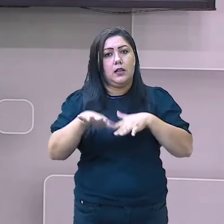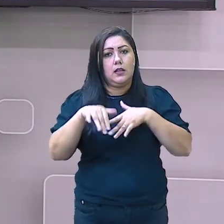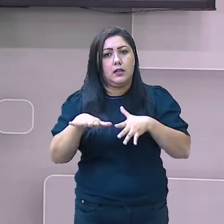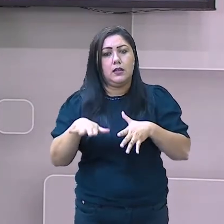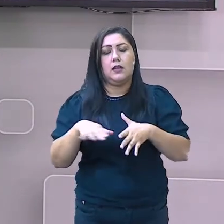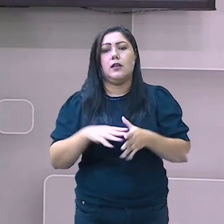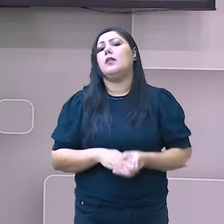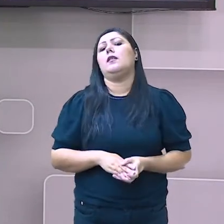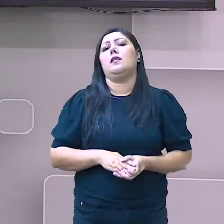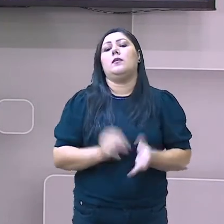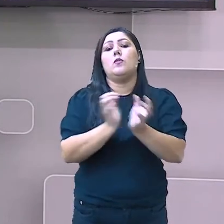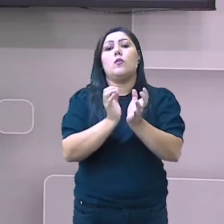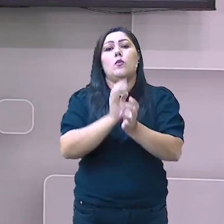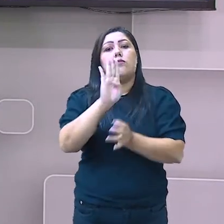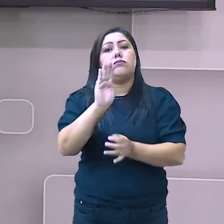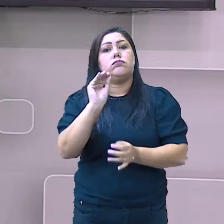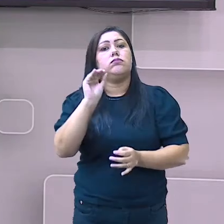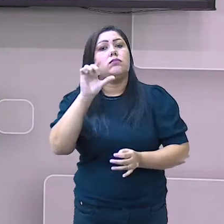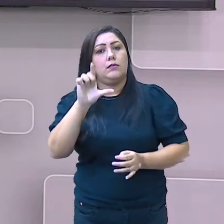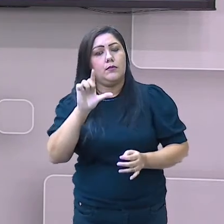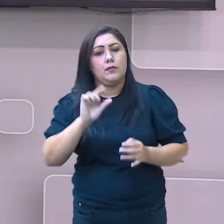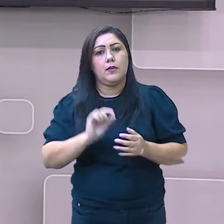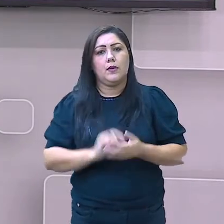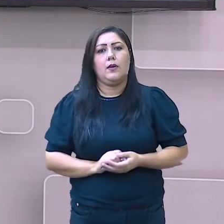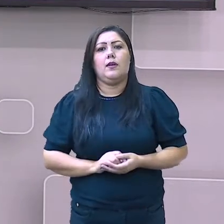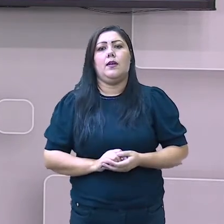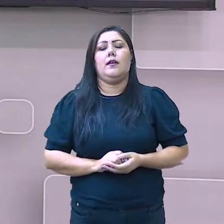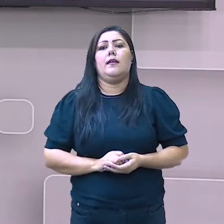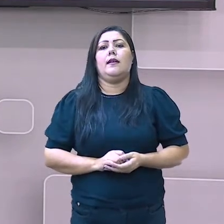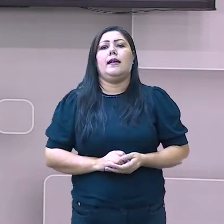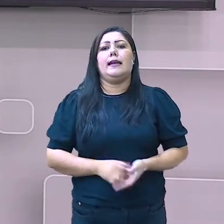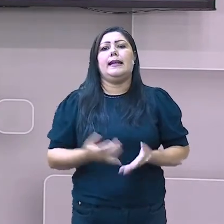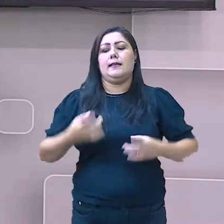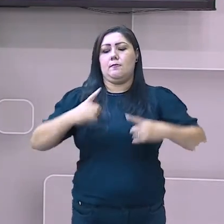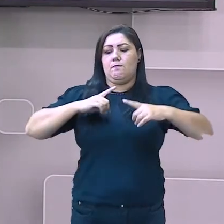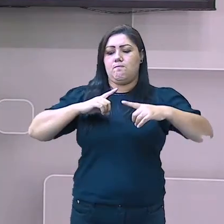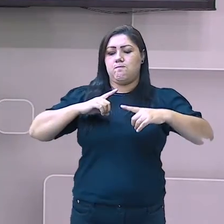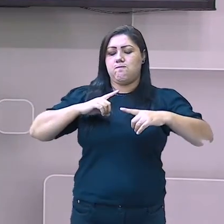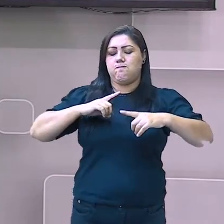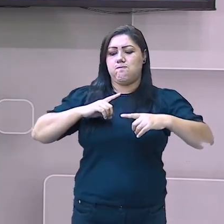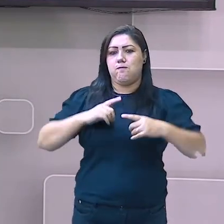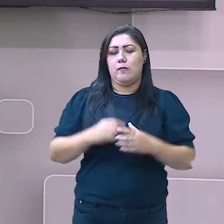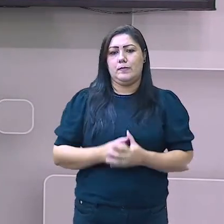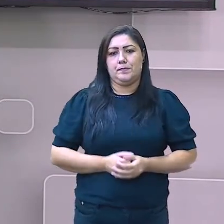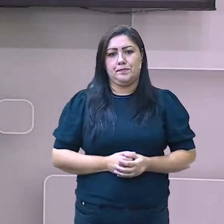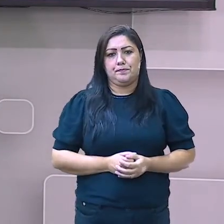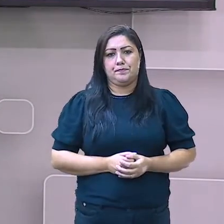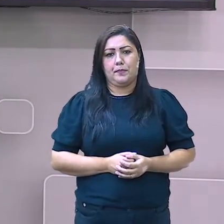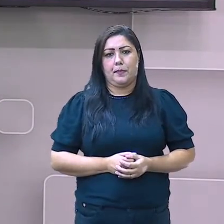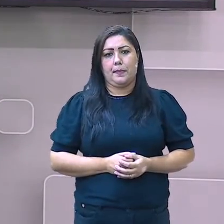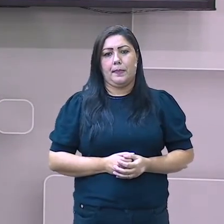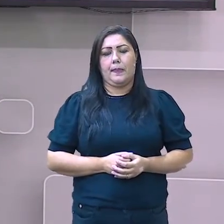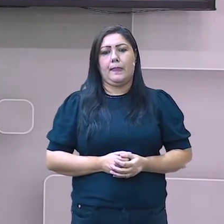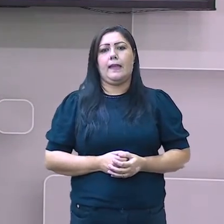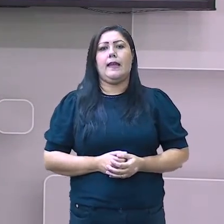bolcheviques haviam conseguido o controle do soviete. O outubro de